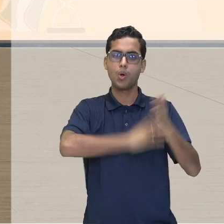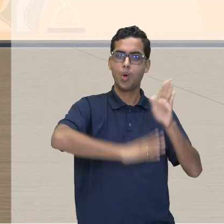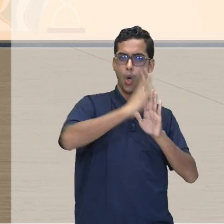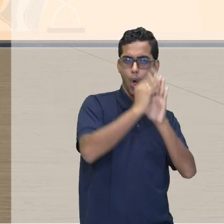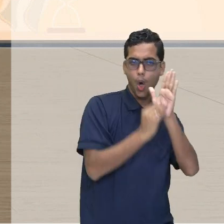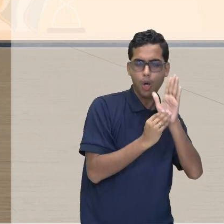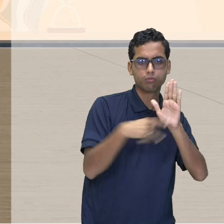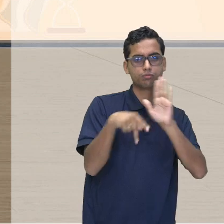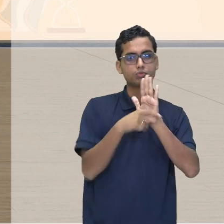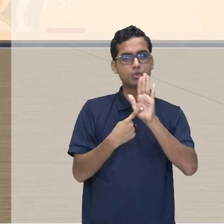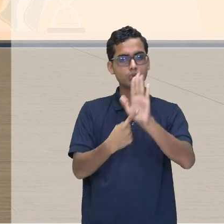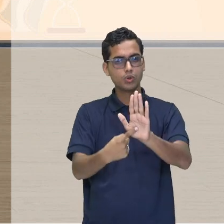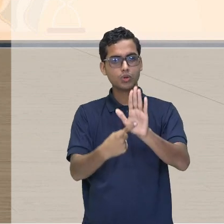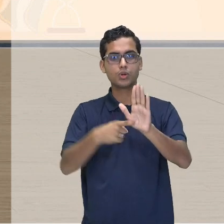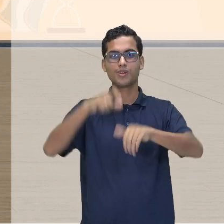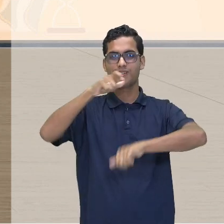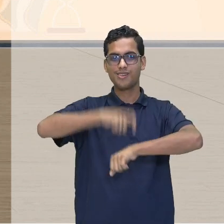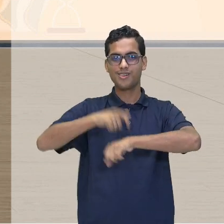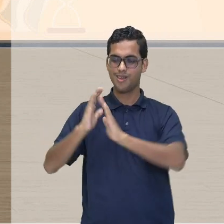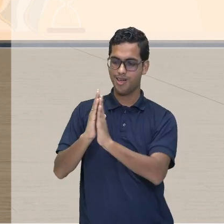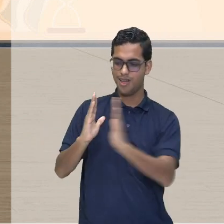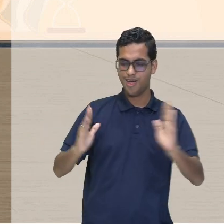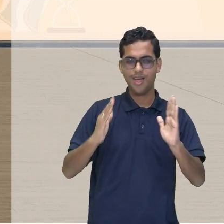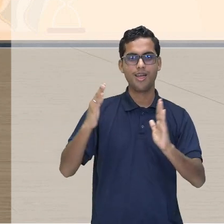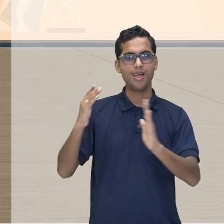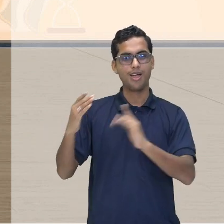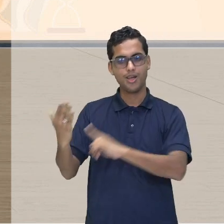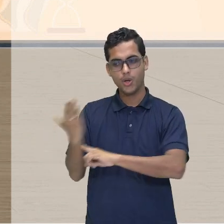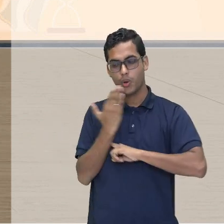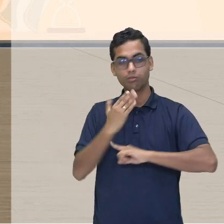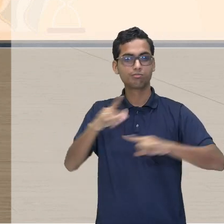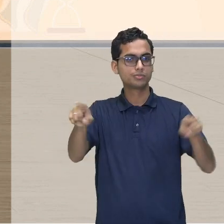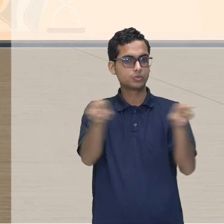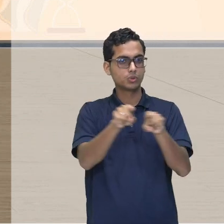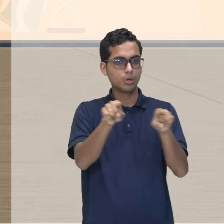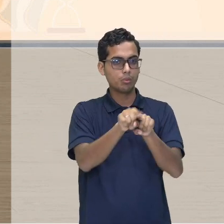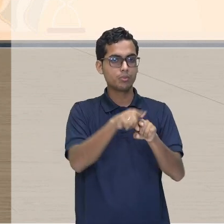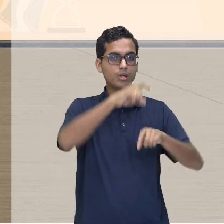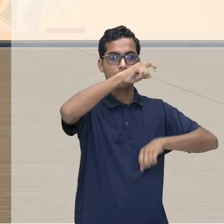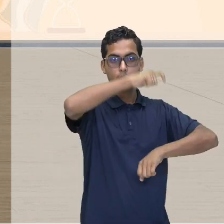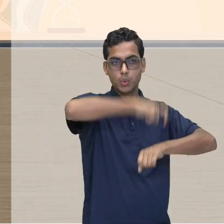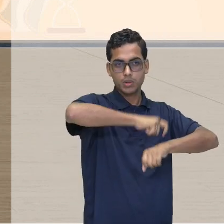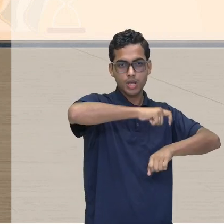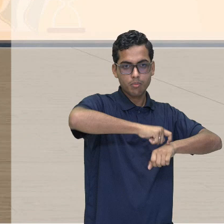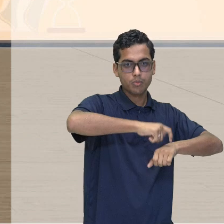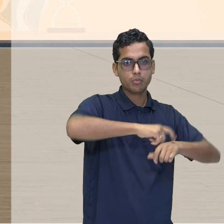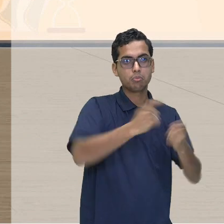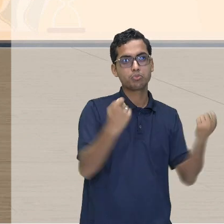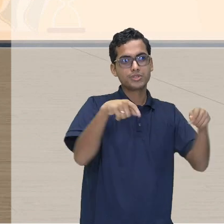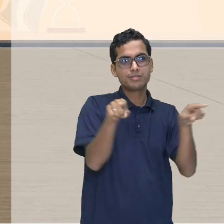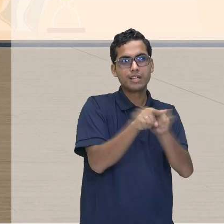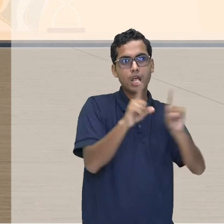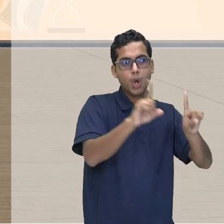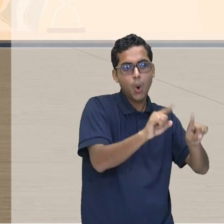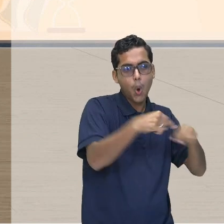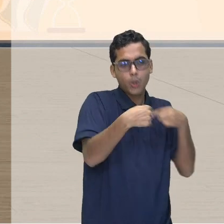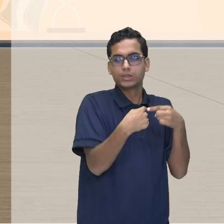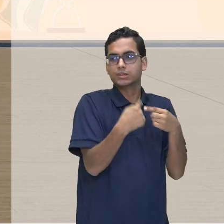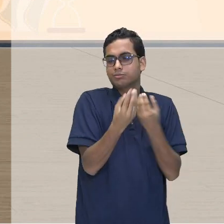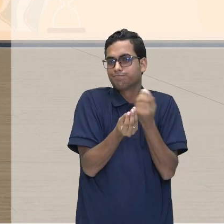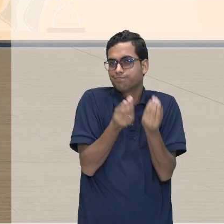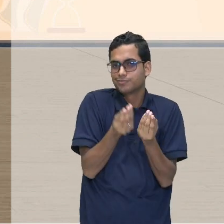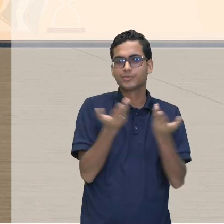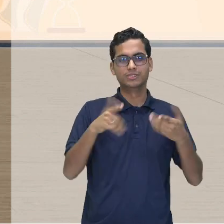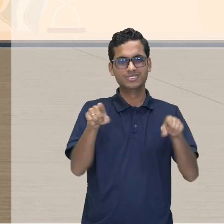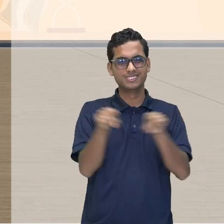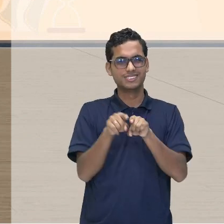relógio corre ao nosso favor, mas também às vezes pode correr contra. Então ele pode ser medido, que